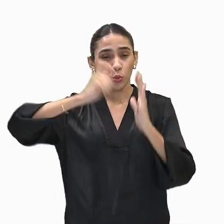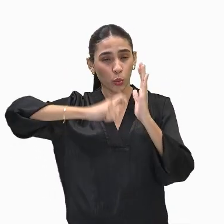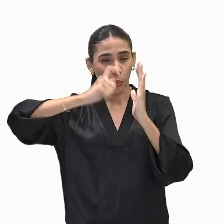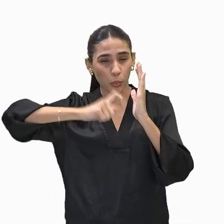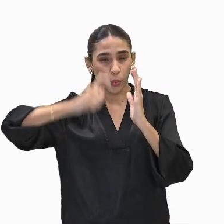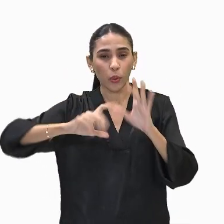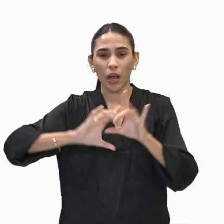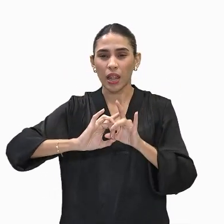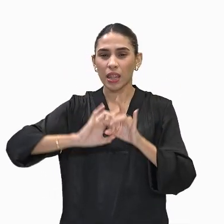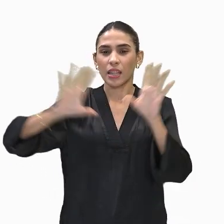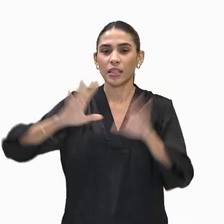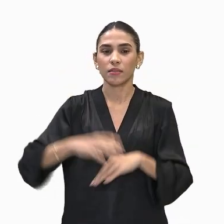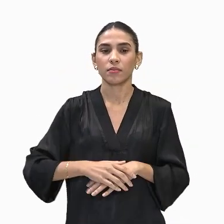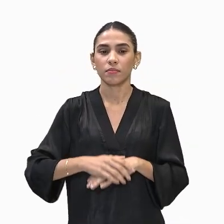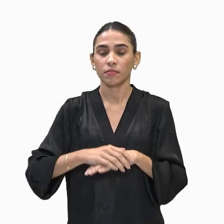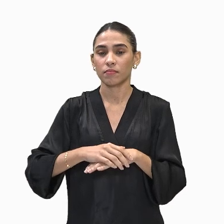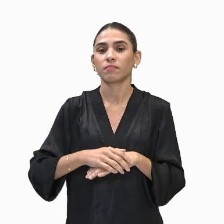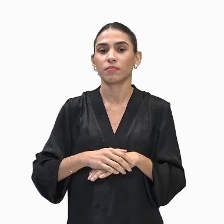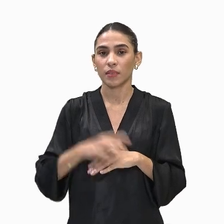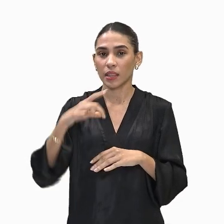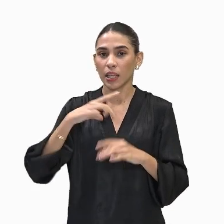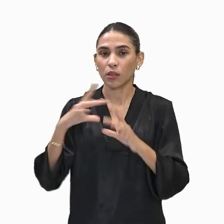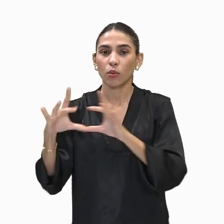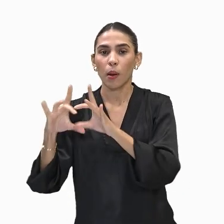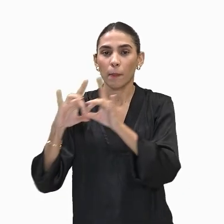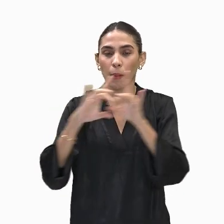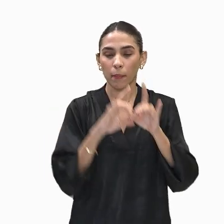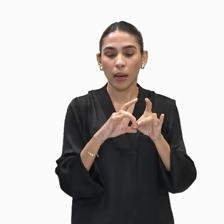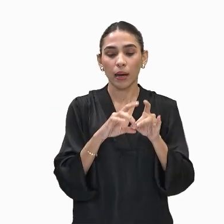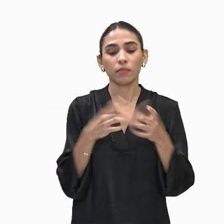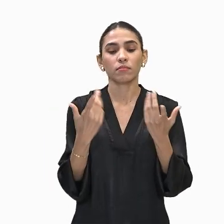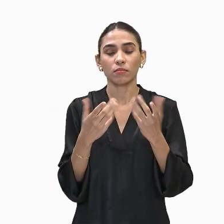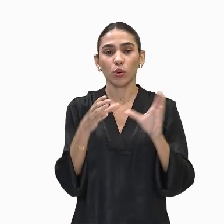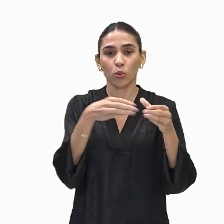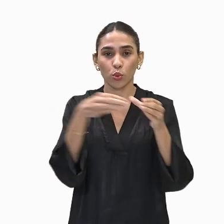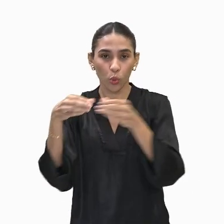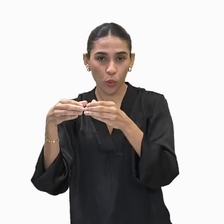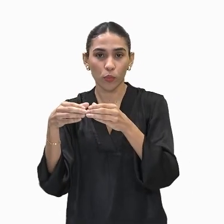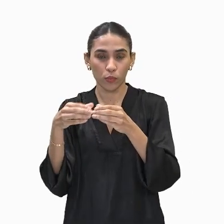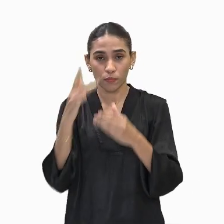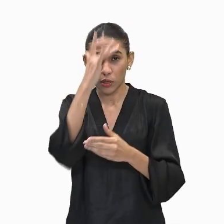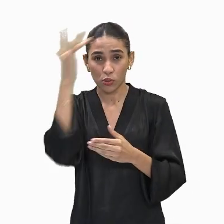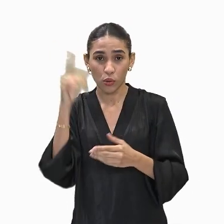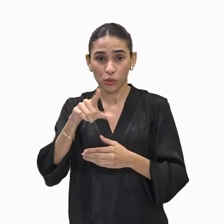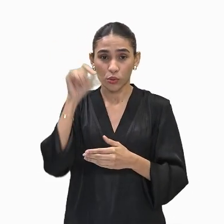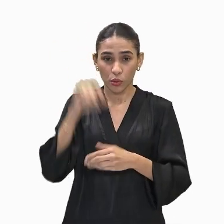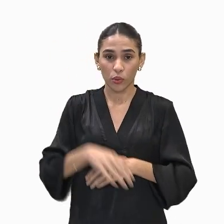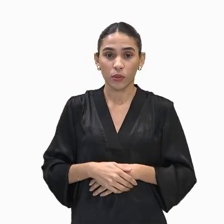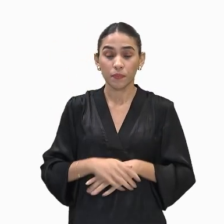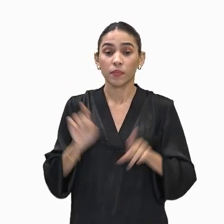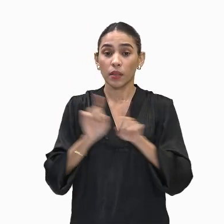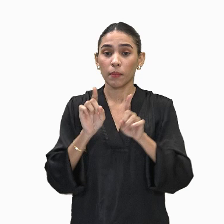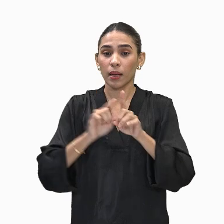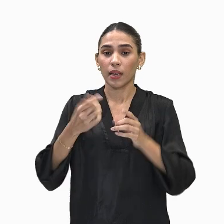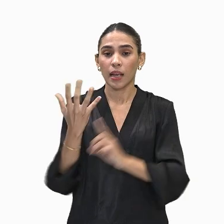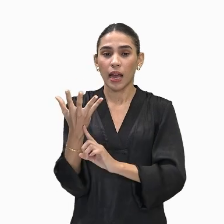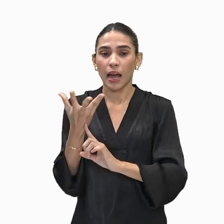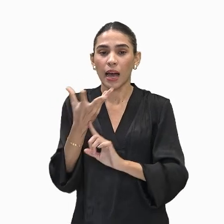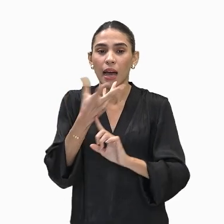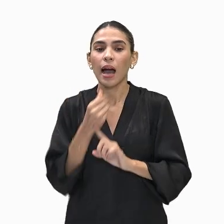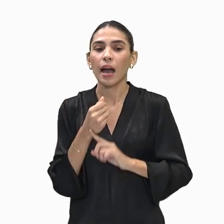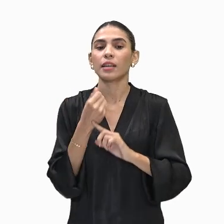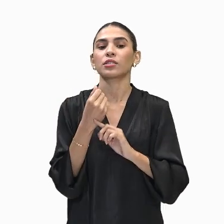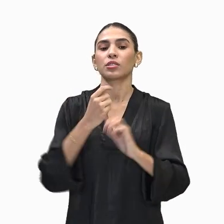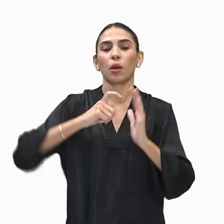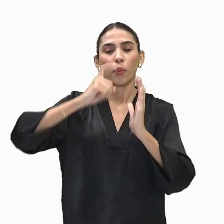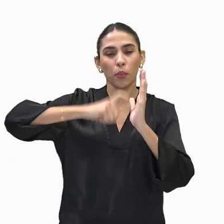Ele vai ao encontro do seu público, livre de qualquer tipo de aprovação. A arte urbana interage com a arquitetura, com a